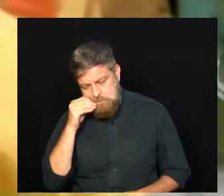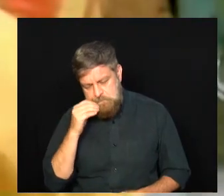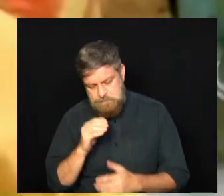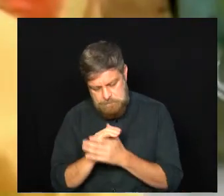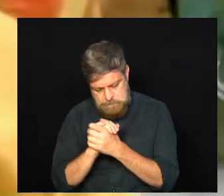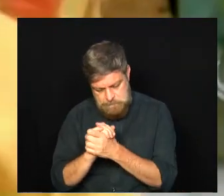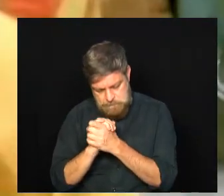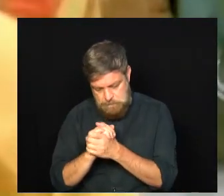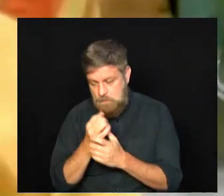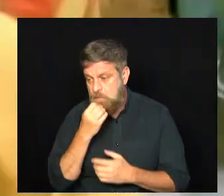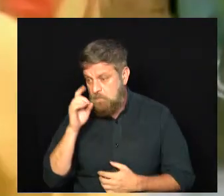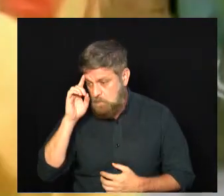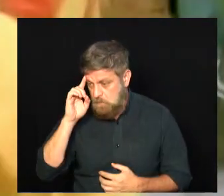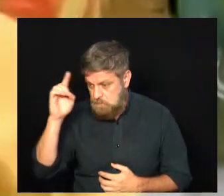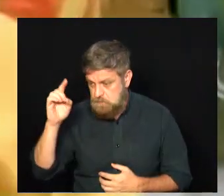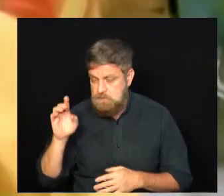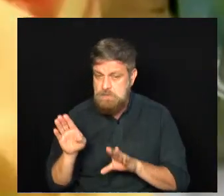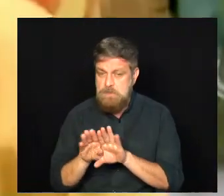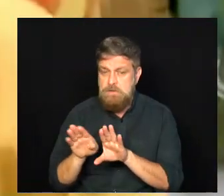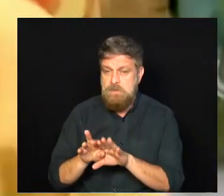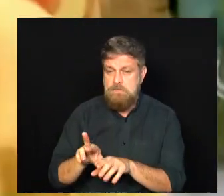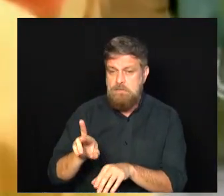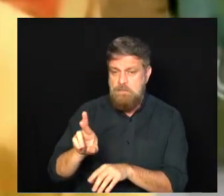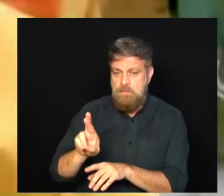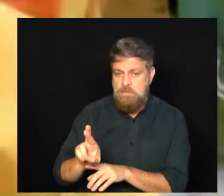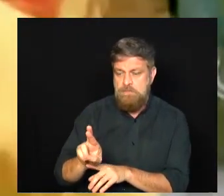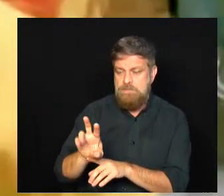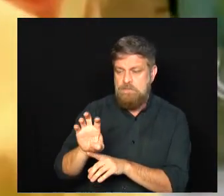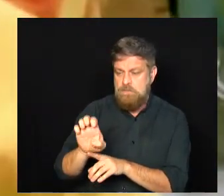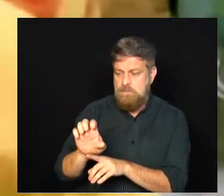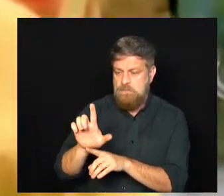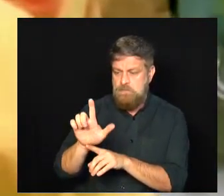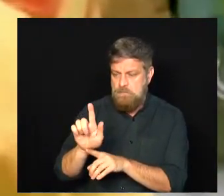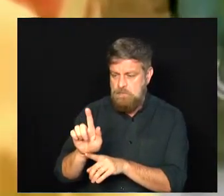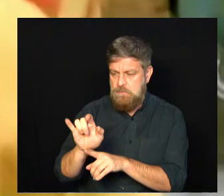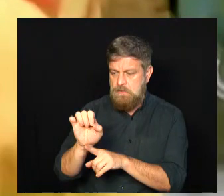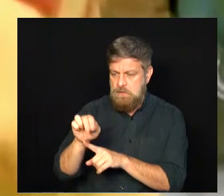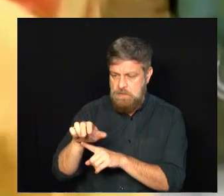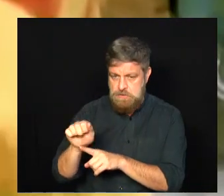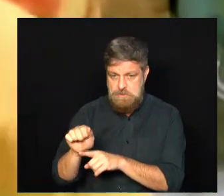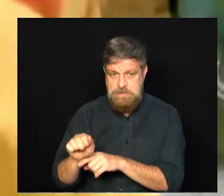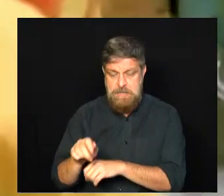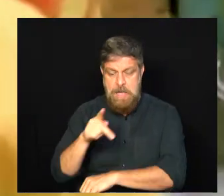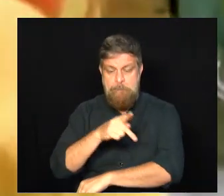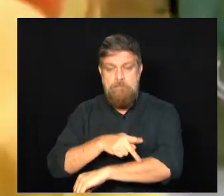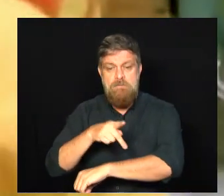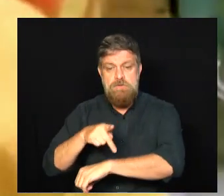Bom dia, professora Regina Márcia, né? Professora doutora.